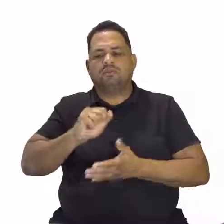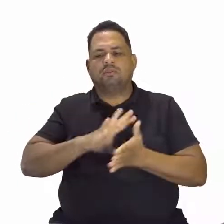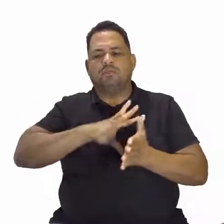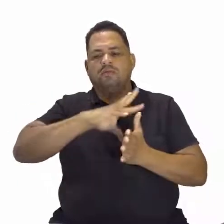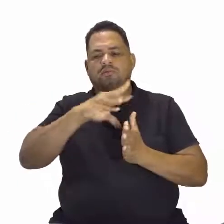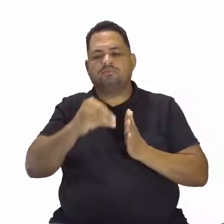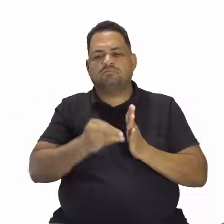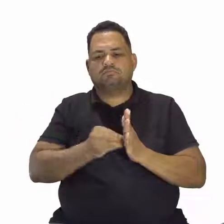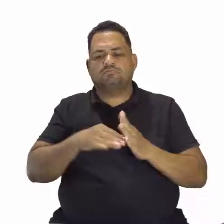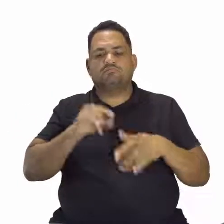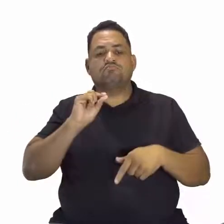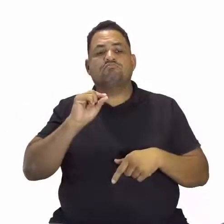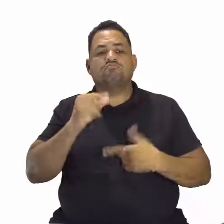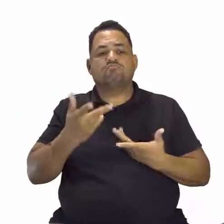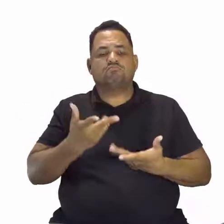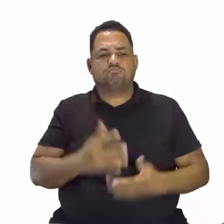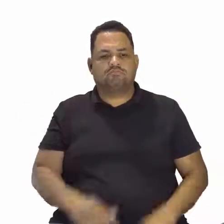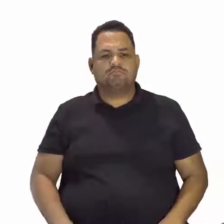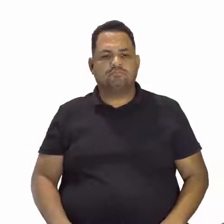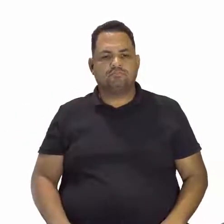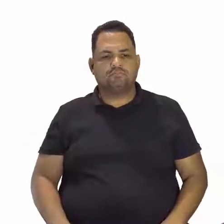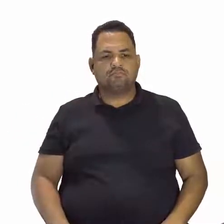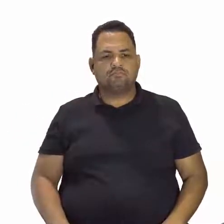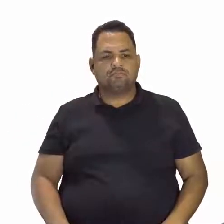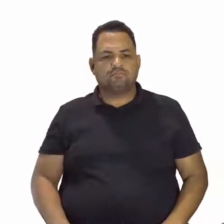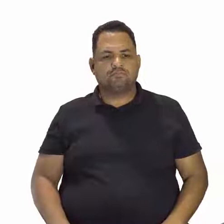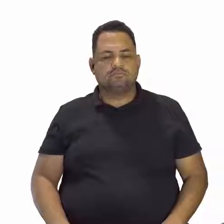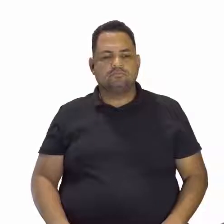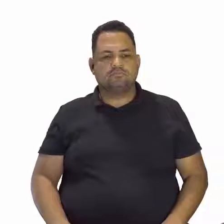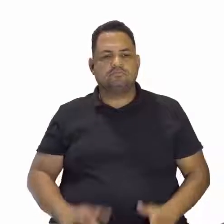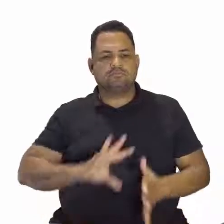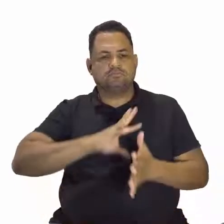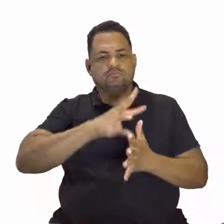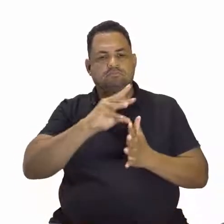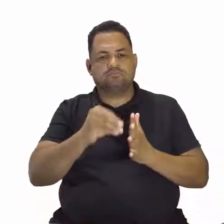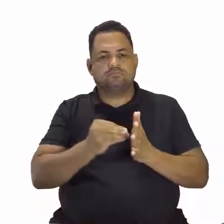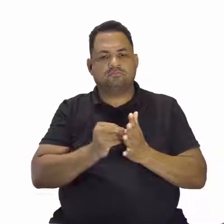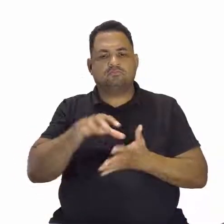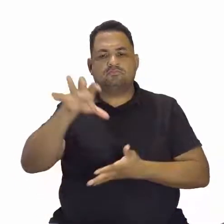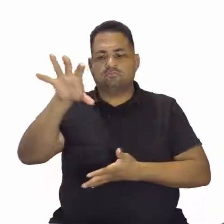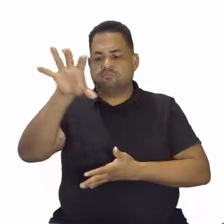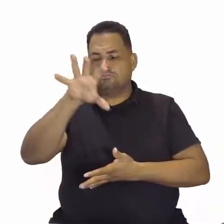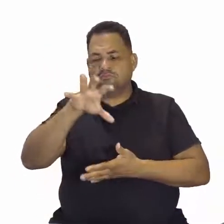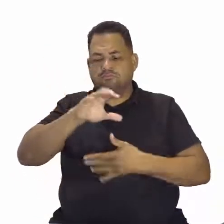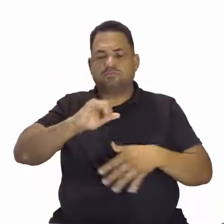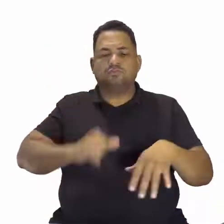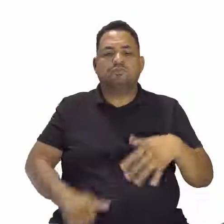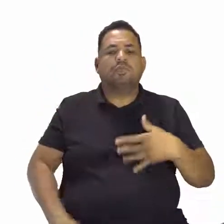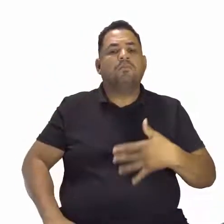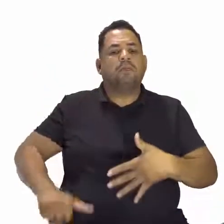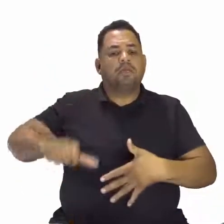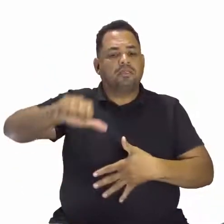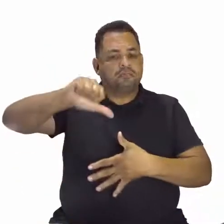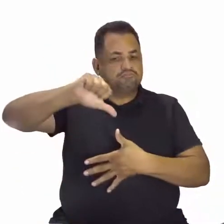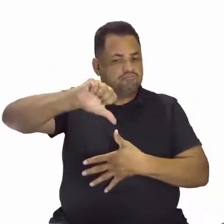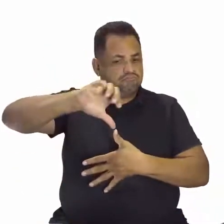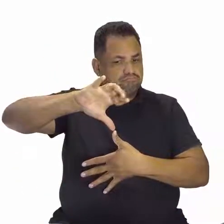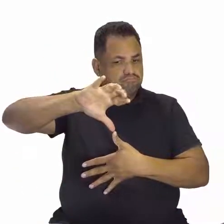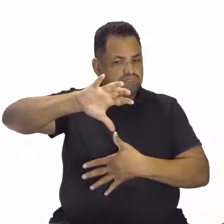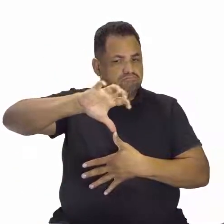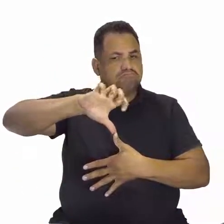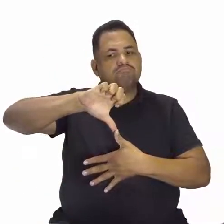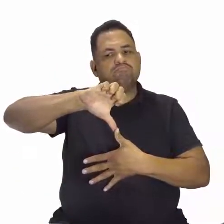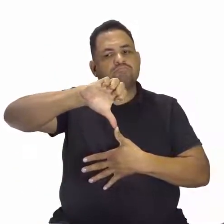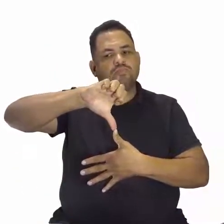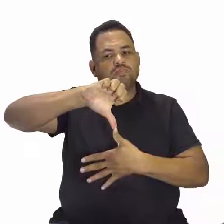estamos falando, né? Então, a Amazônia é uma região na América do Sul, definida